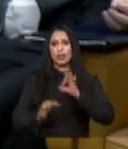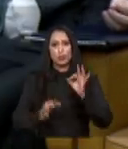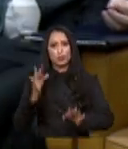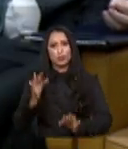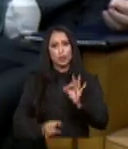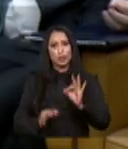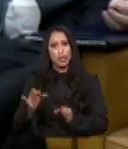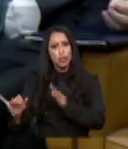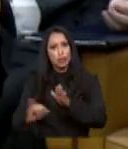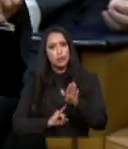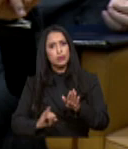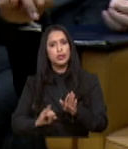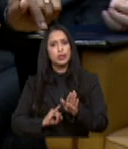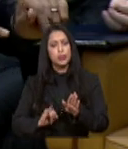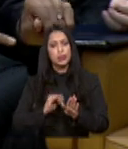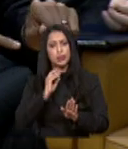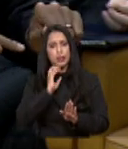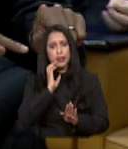institucional